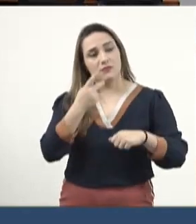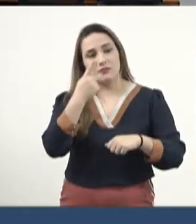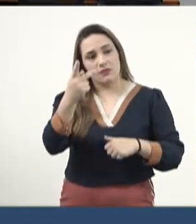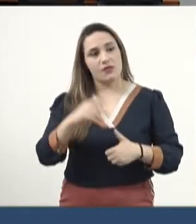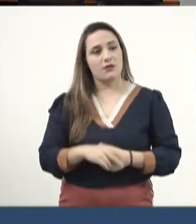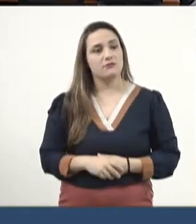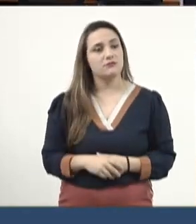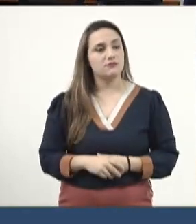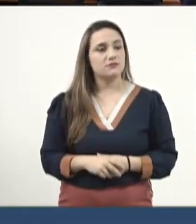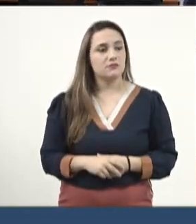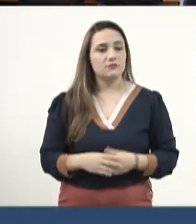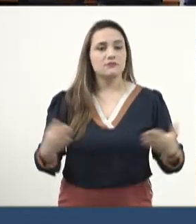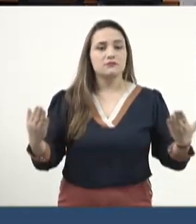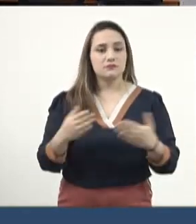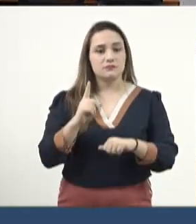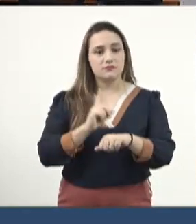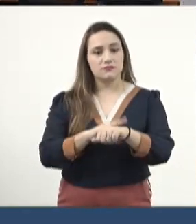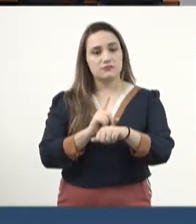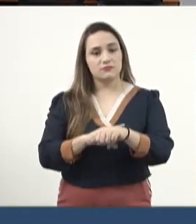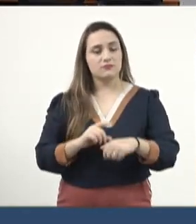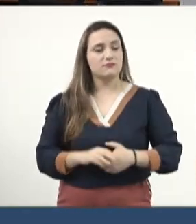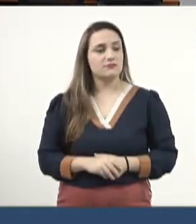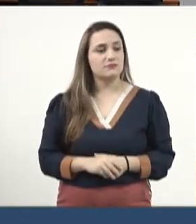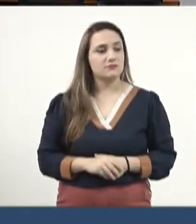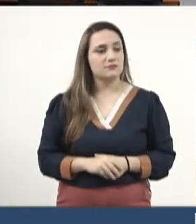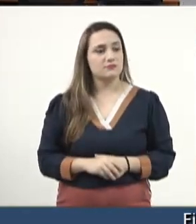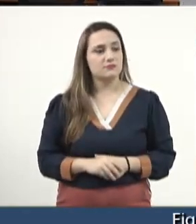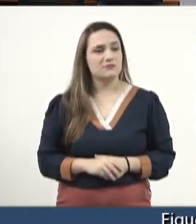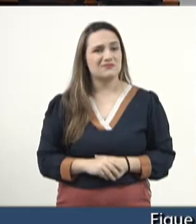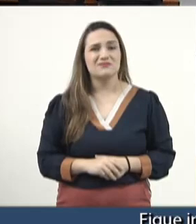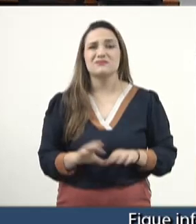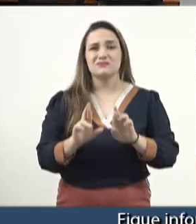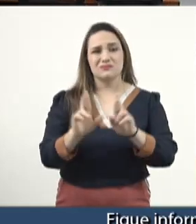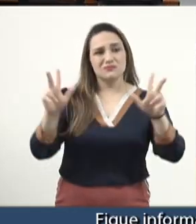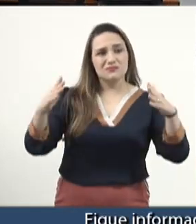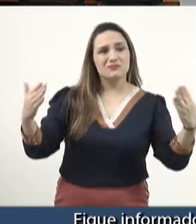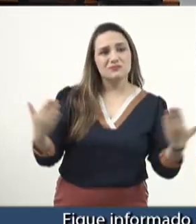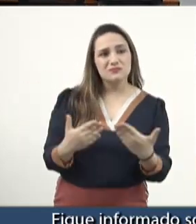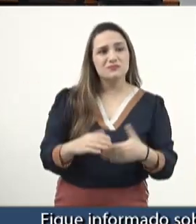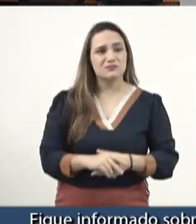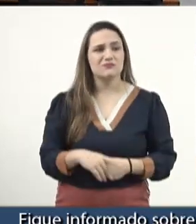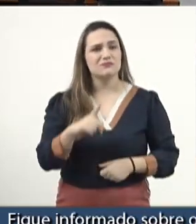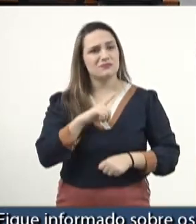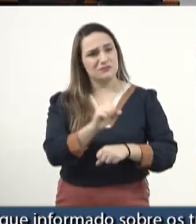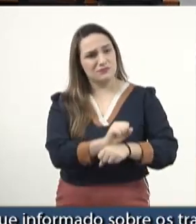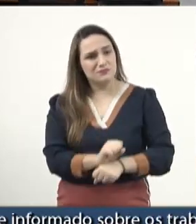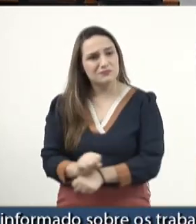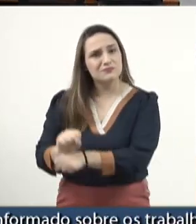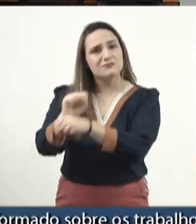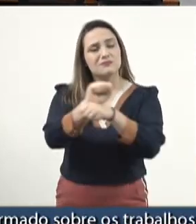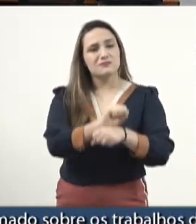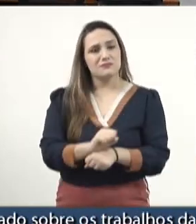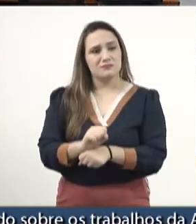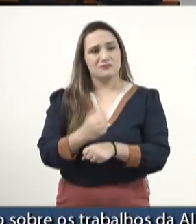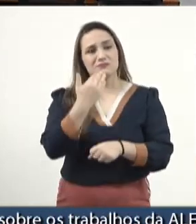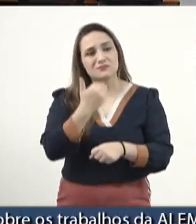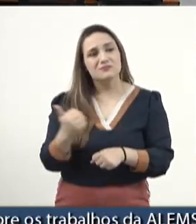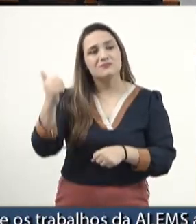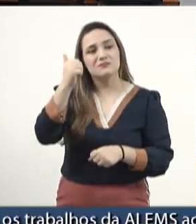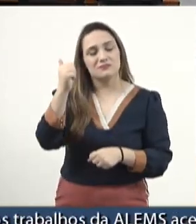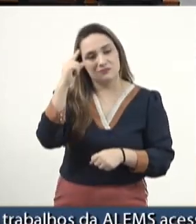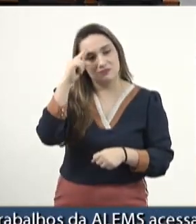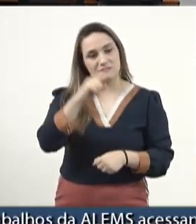a gente vive um momento diferente no país, com a esperança de dias